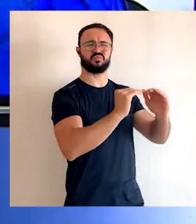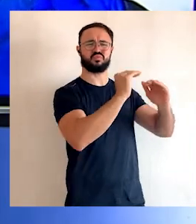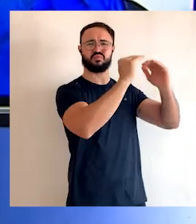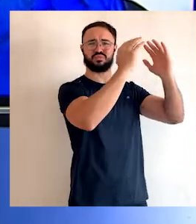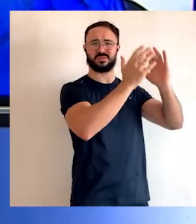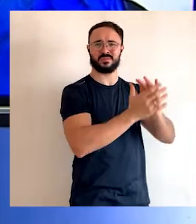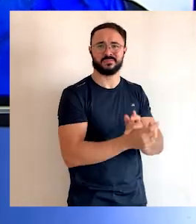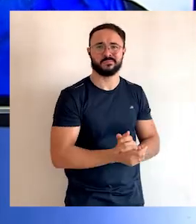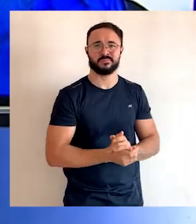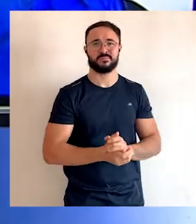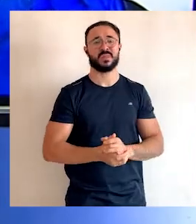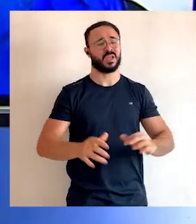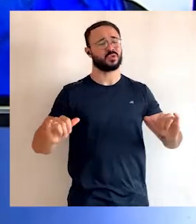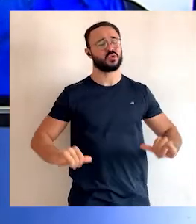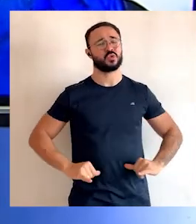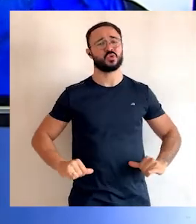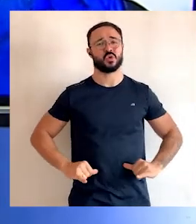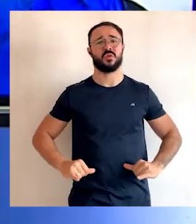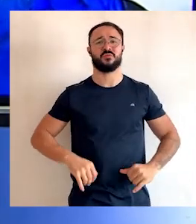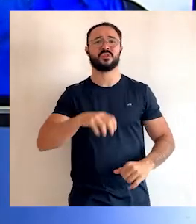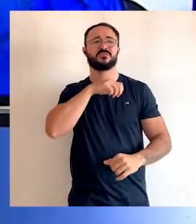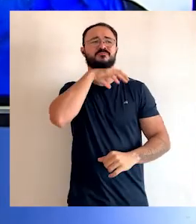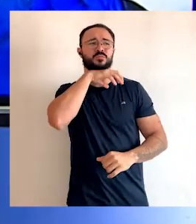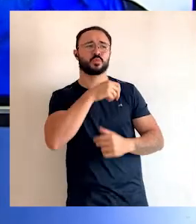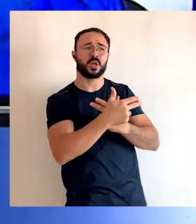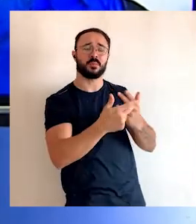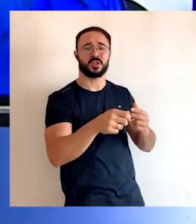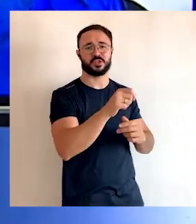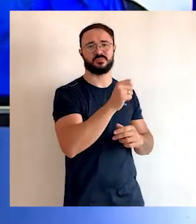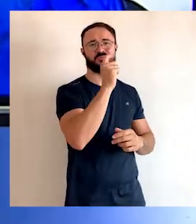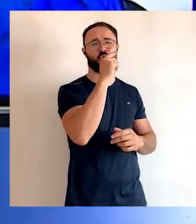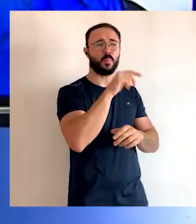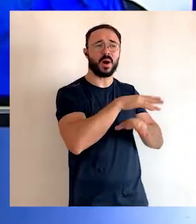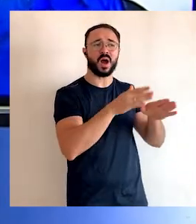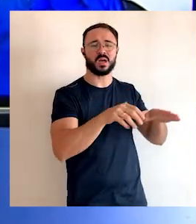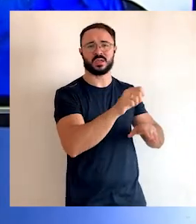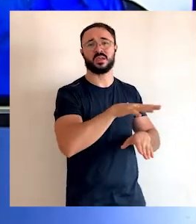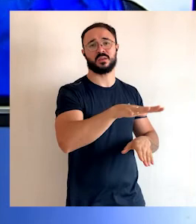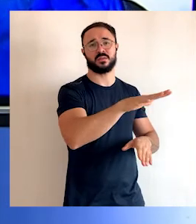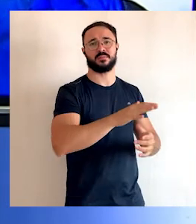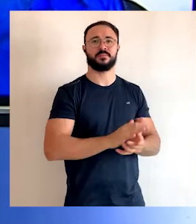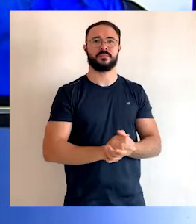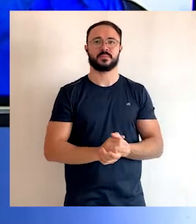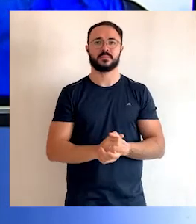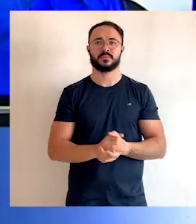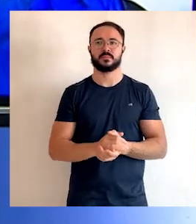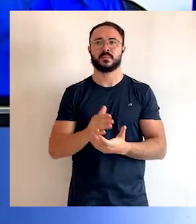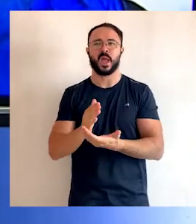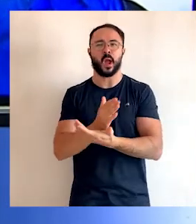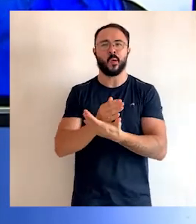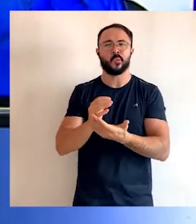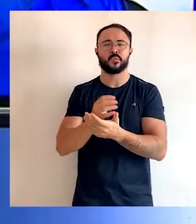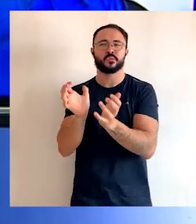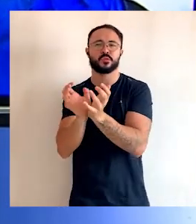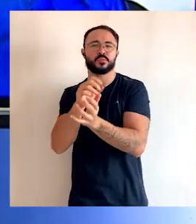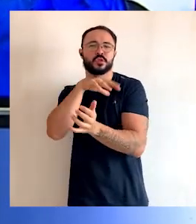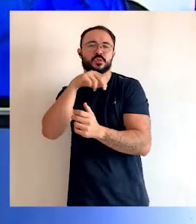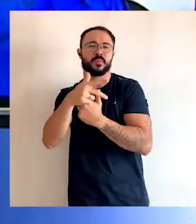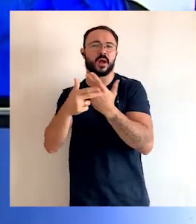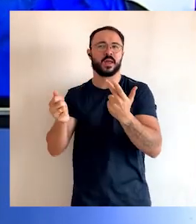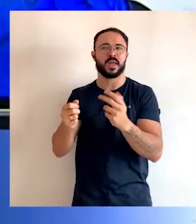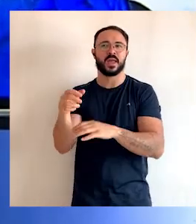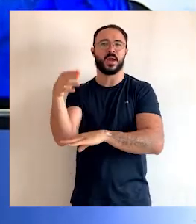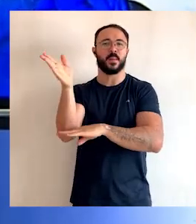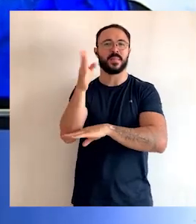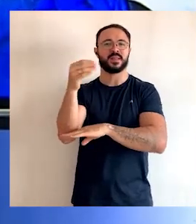consequentemente, afetar a vida desses animais. Até algumas espécies que são bandeira também são caracterizadas como guarda-chuva, como é